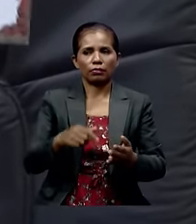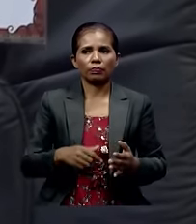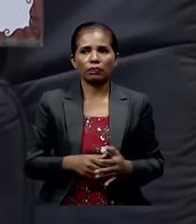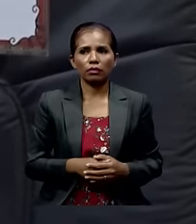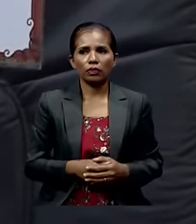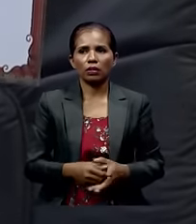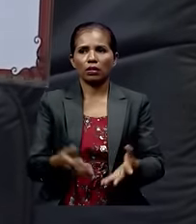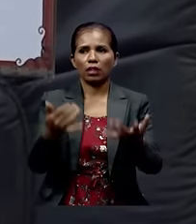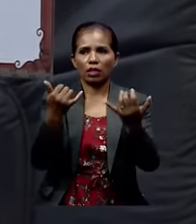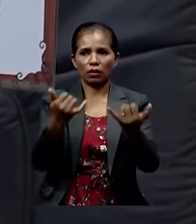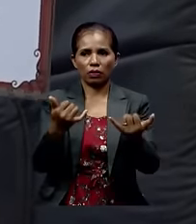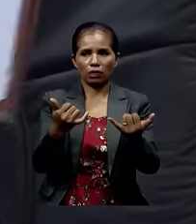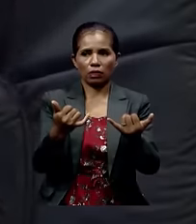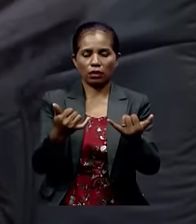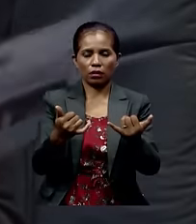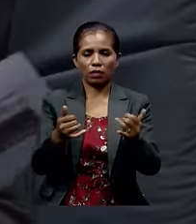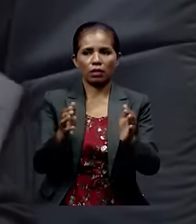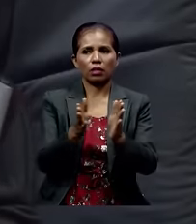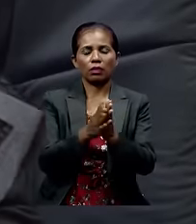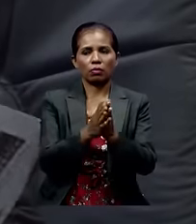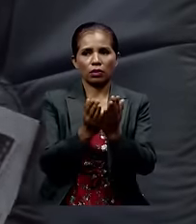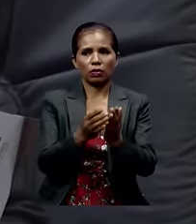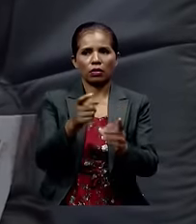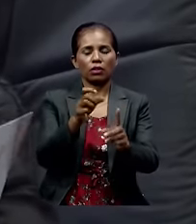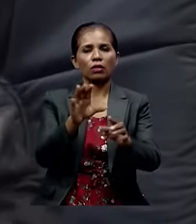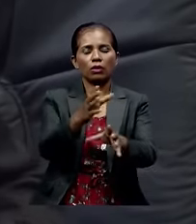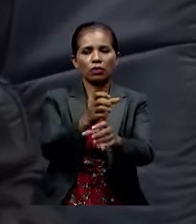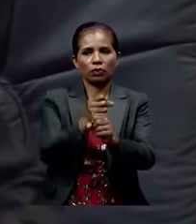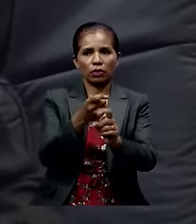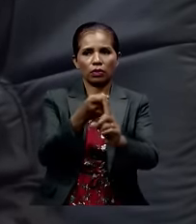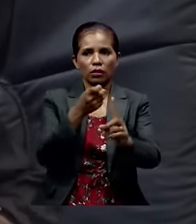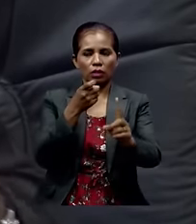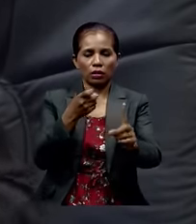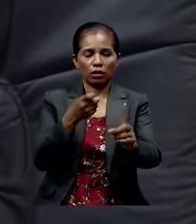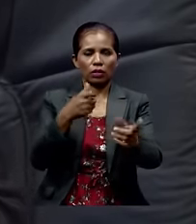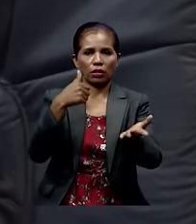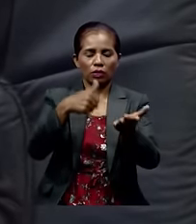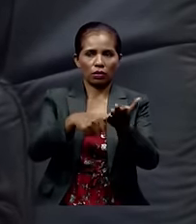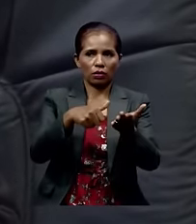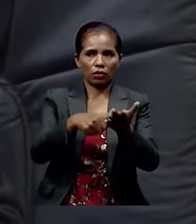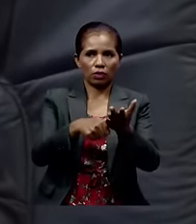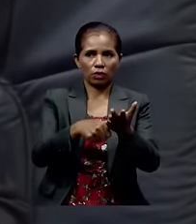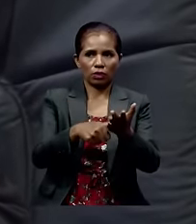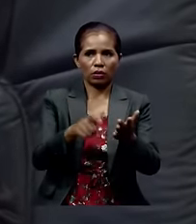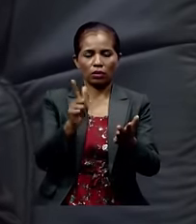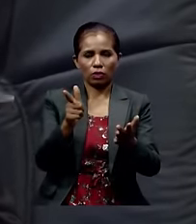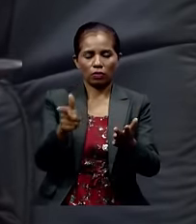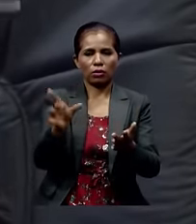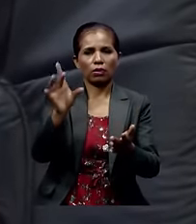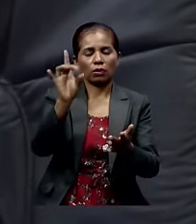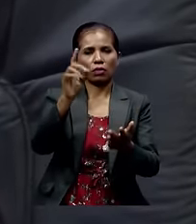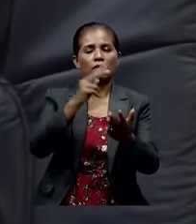e da agora rap né, página 1 né, foto você convite 28 de novembro